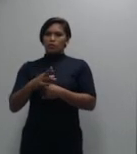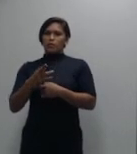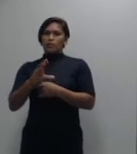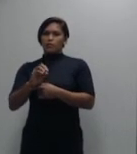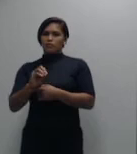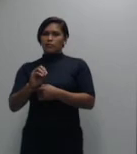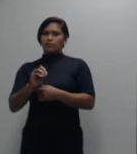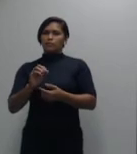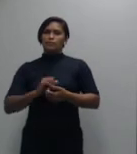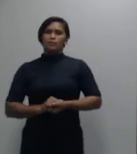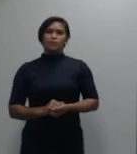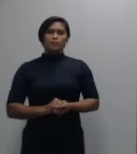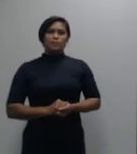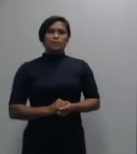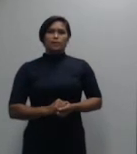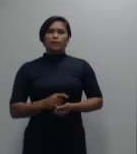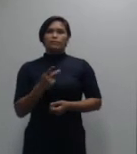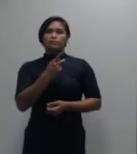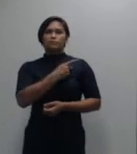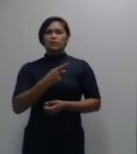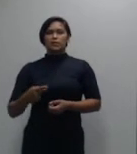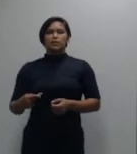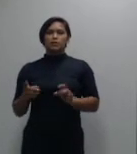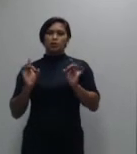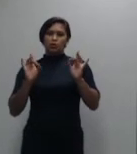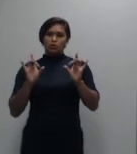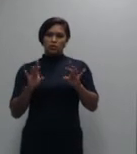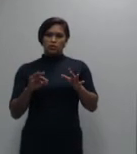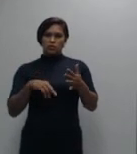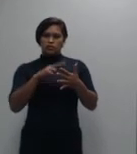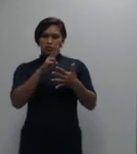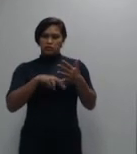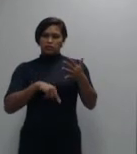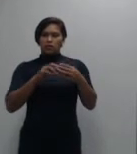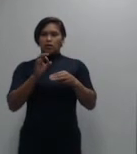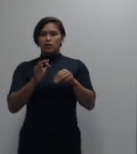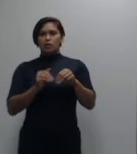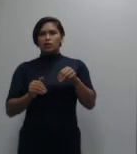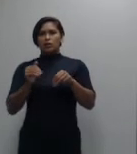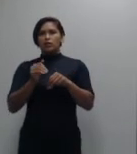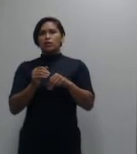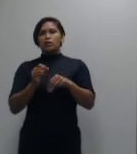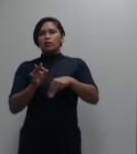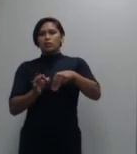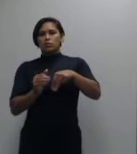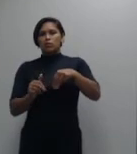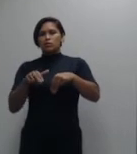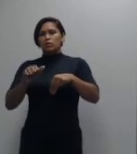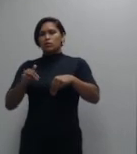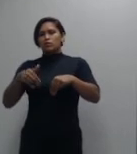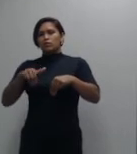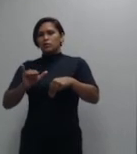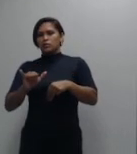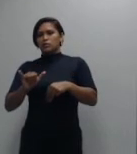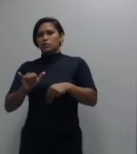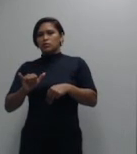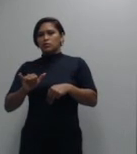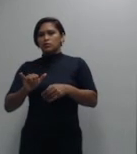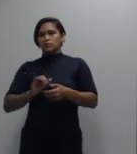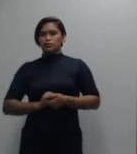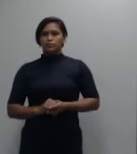Presidente é o está pela ministra Nancy andrighi e